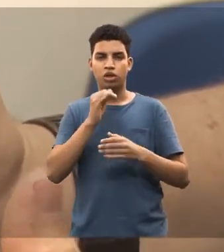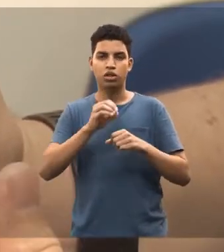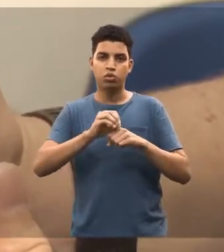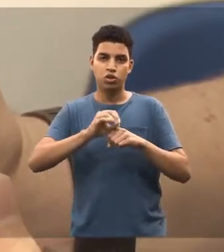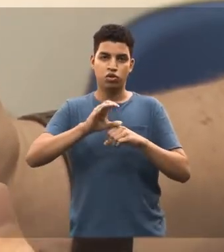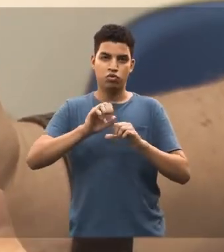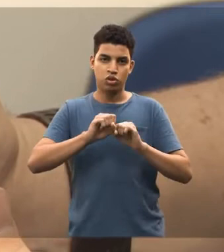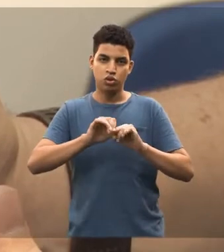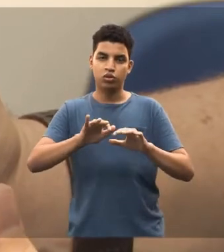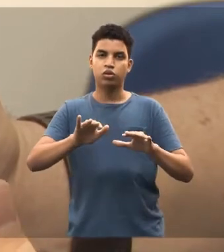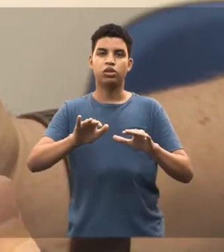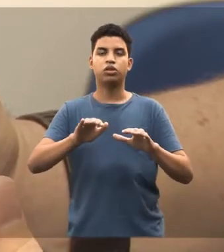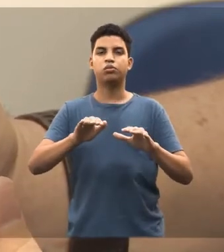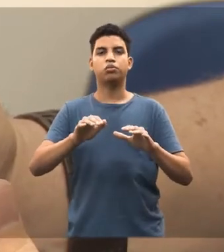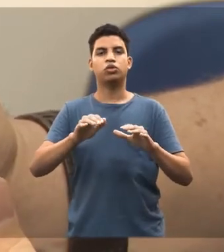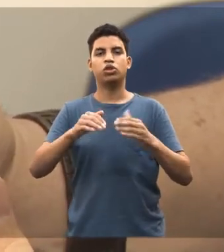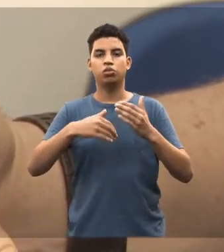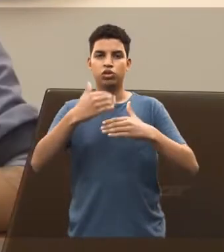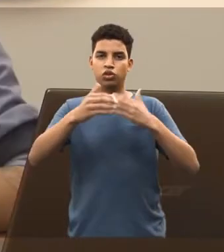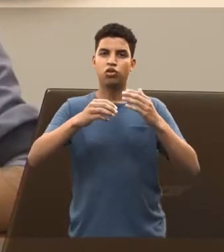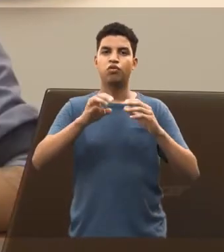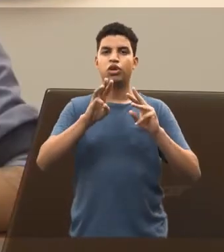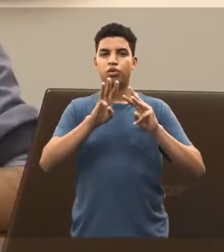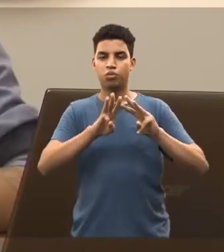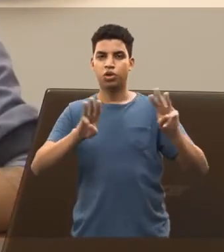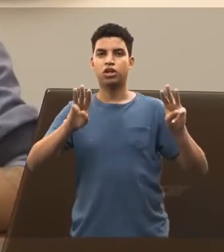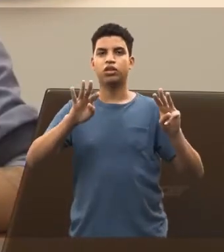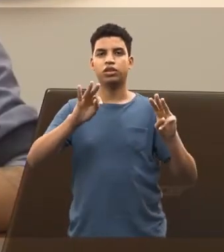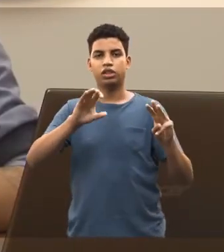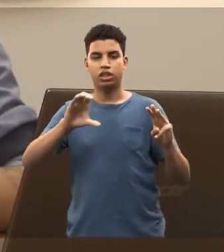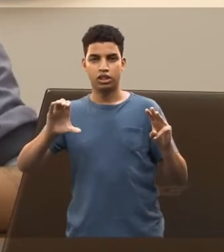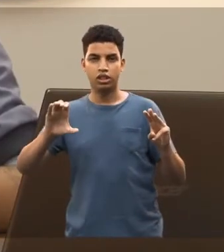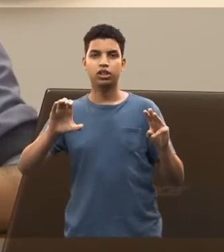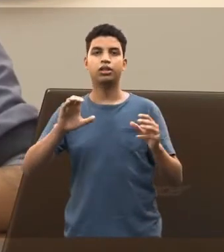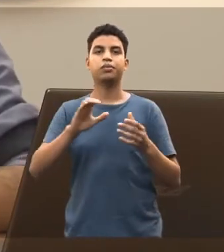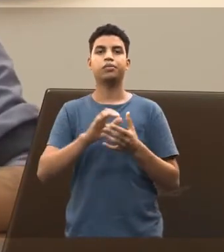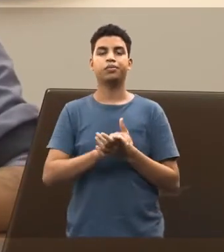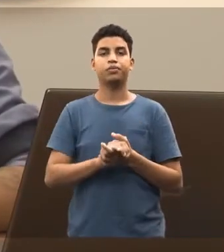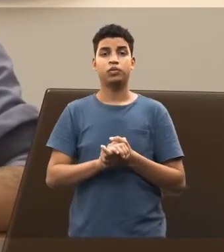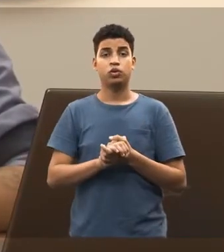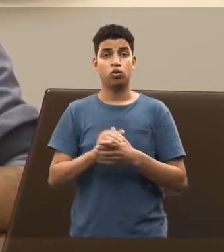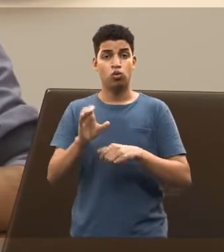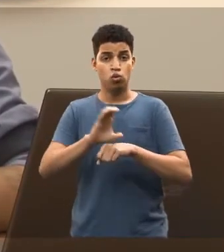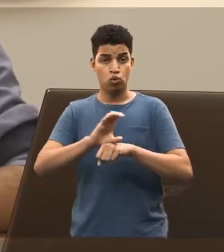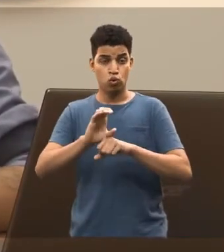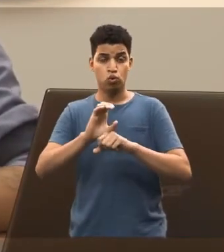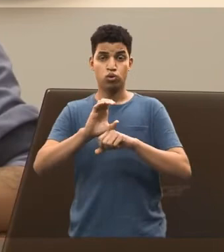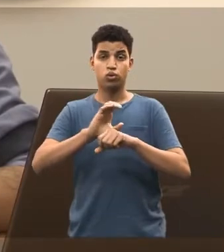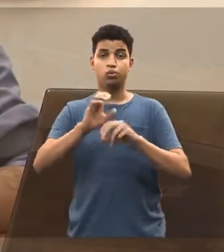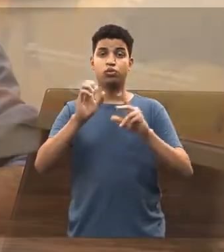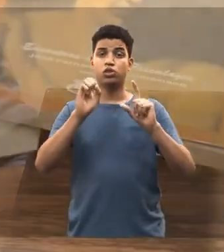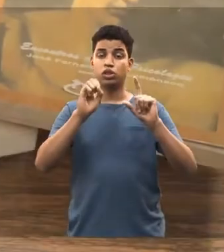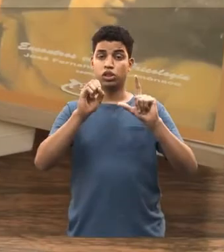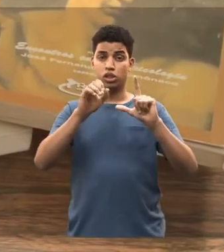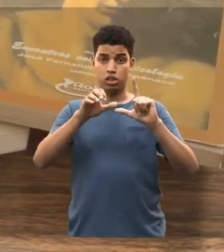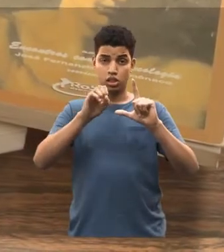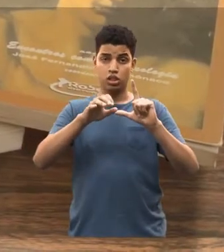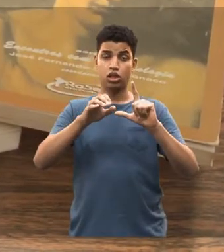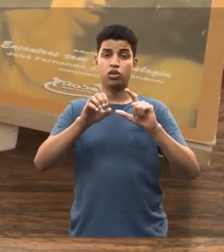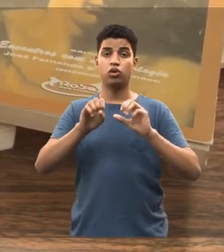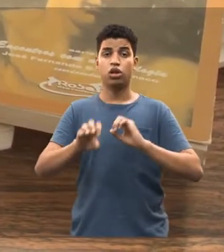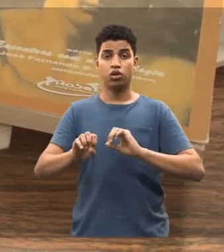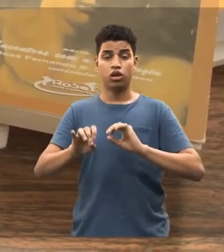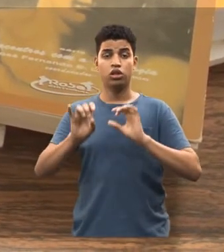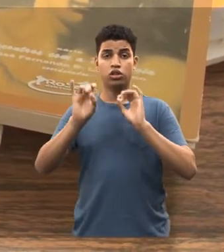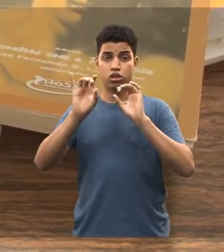difusão do conhecimento, estamos desenvolvendo um portal de TCCs, né? O curso de licenciatura em educação especial